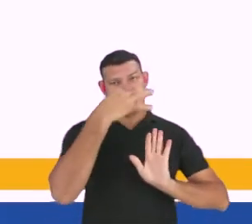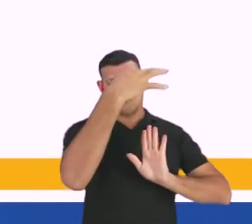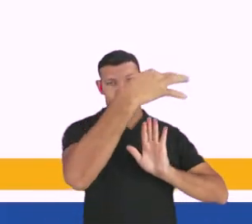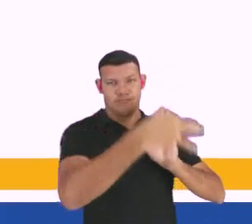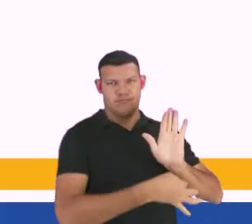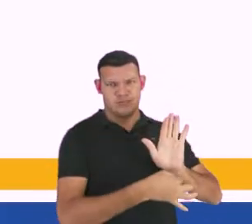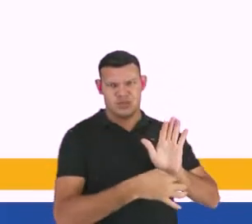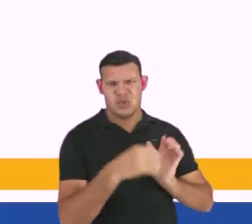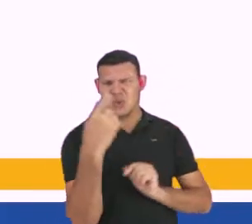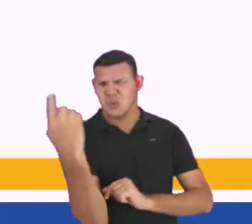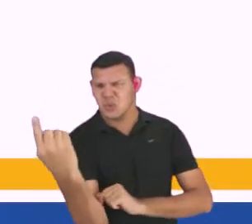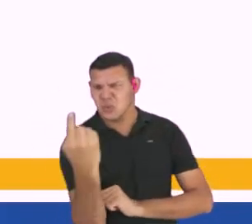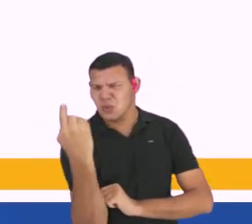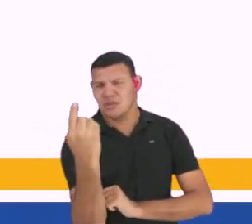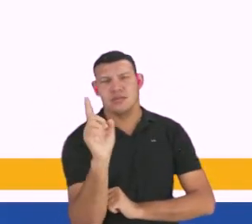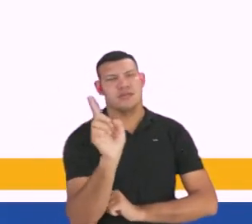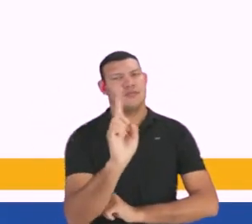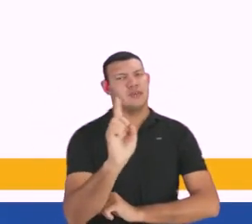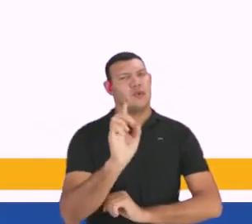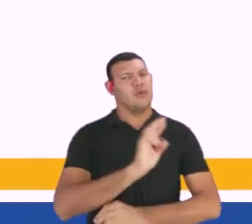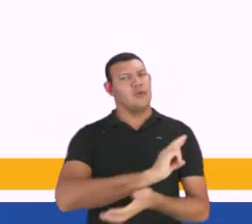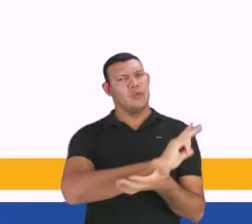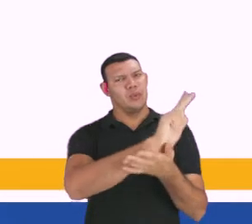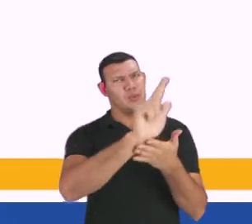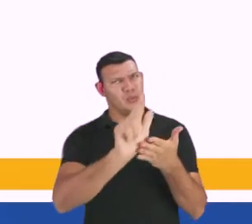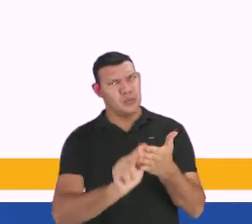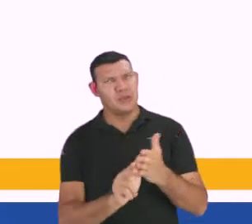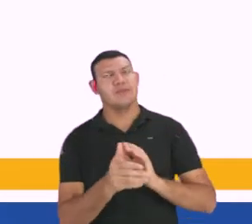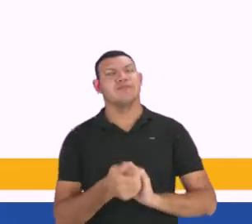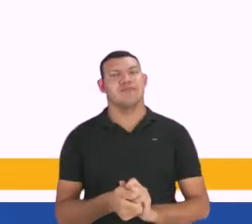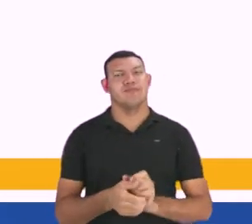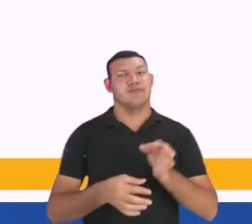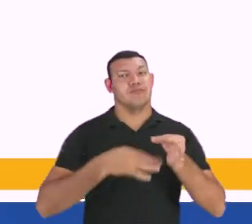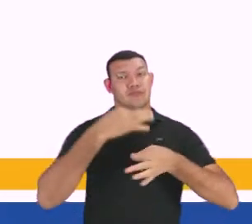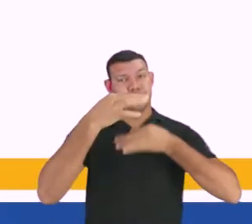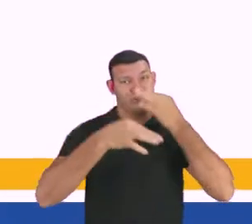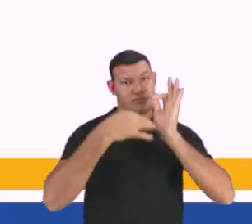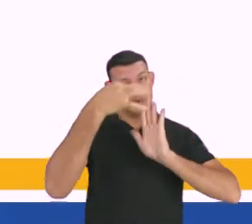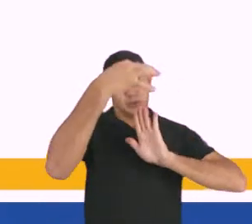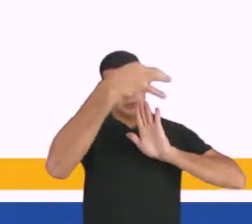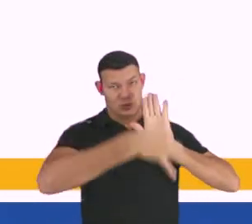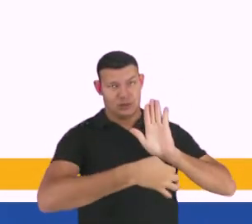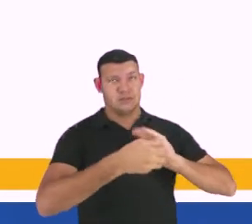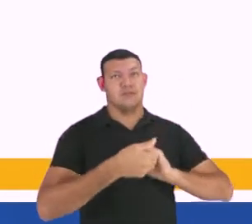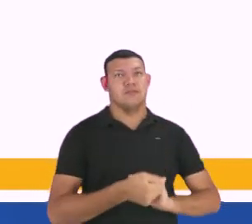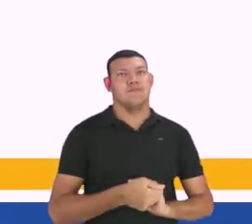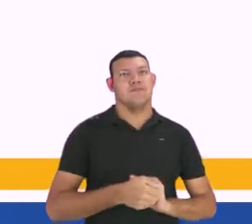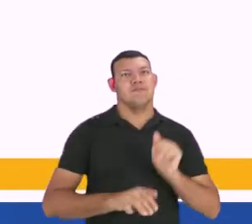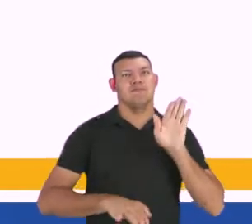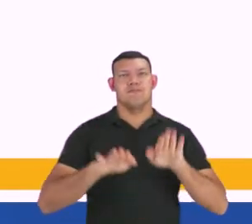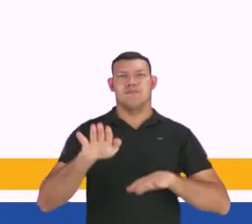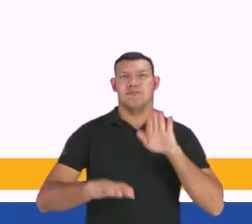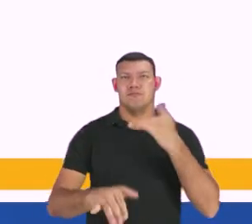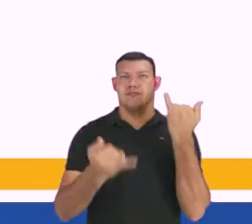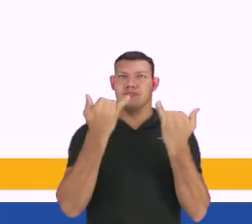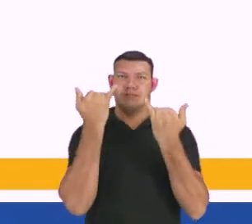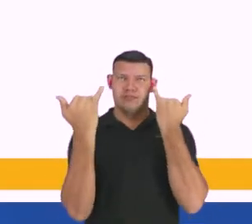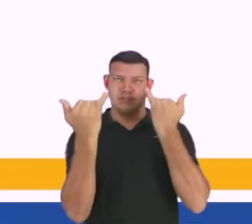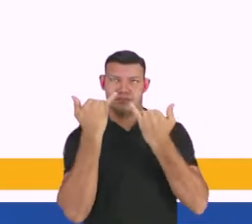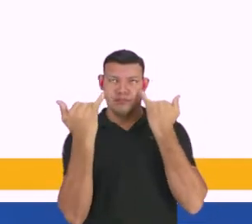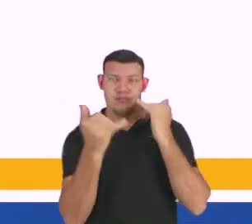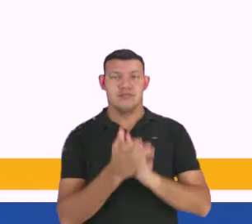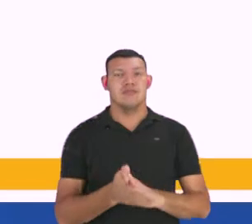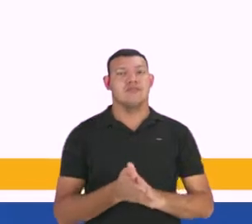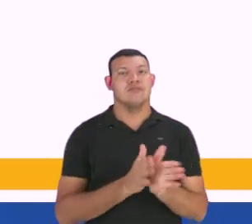Não. Há diversas maneiras de construir uma argumentação, tá bom? A depender das informações que se